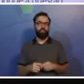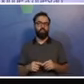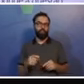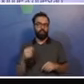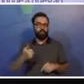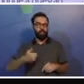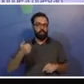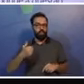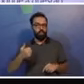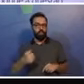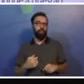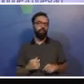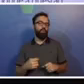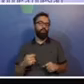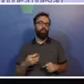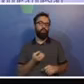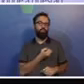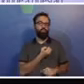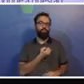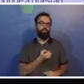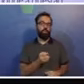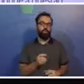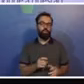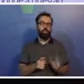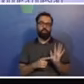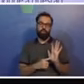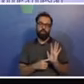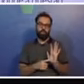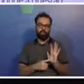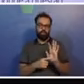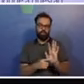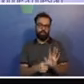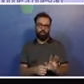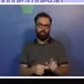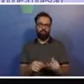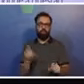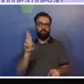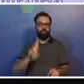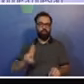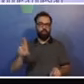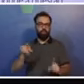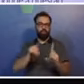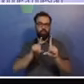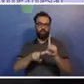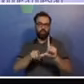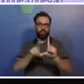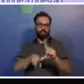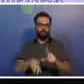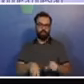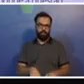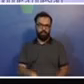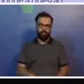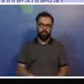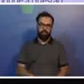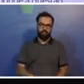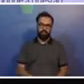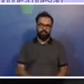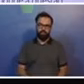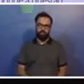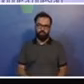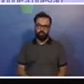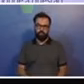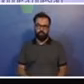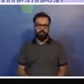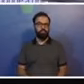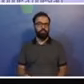representar o número desconhecido por uma letra qualquer. Como eu tenho uma equação, a letra